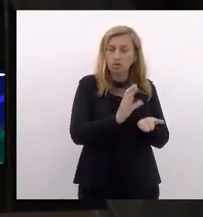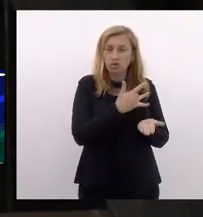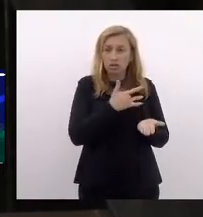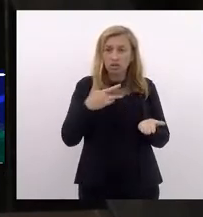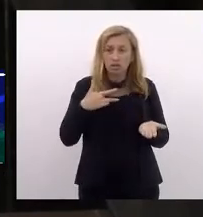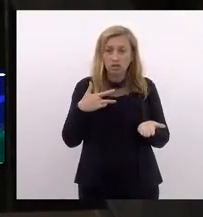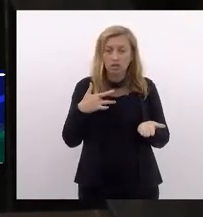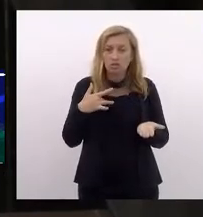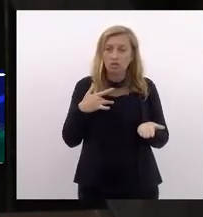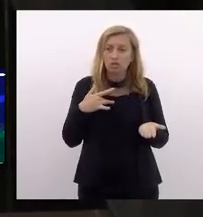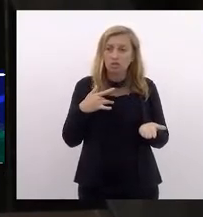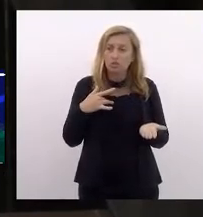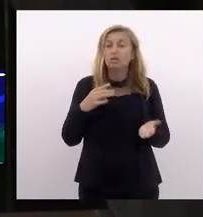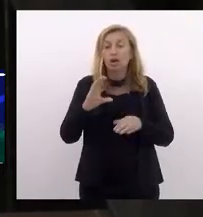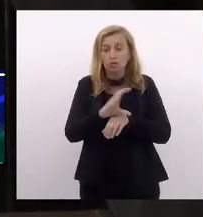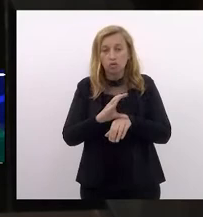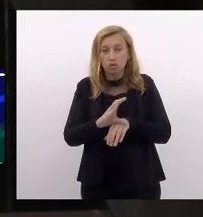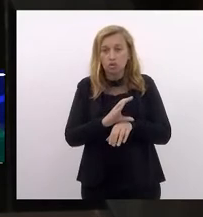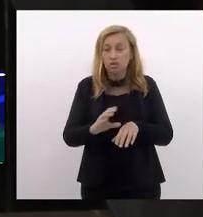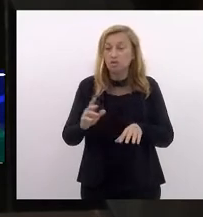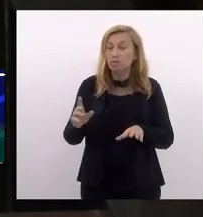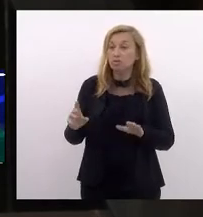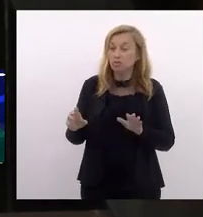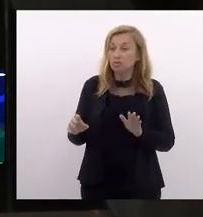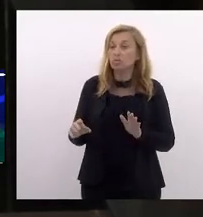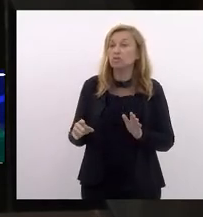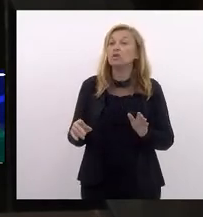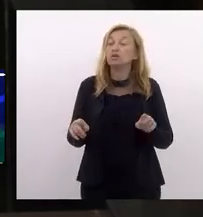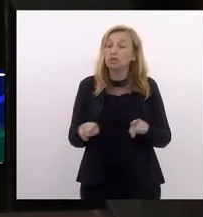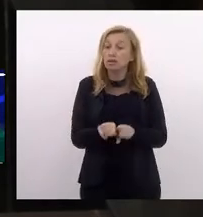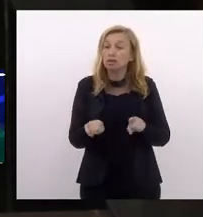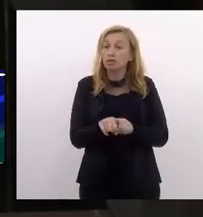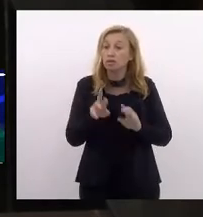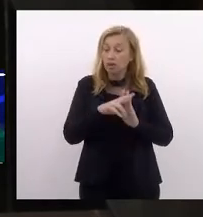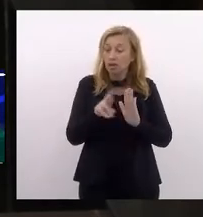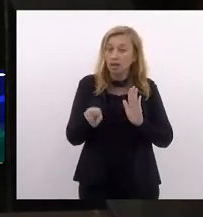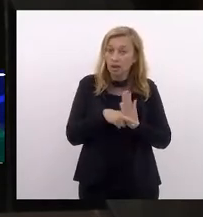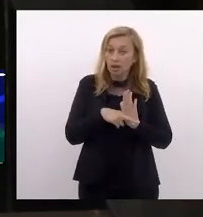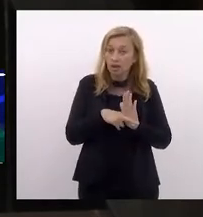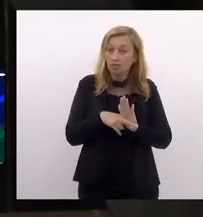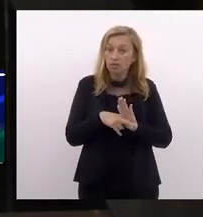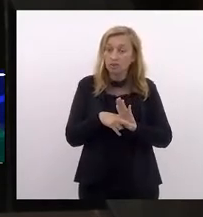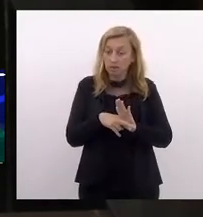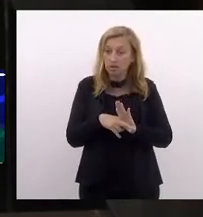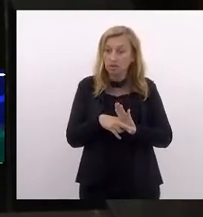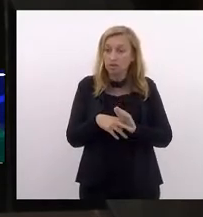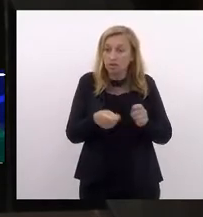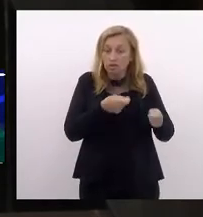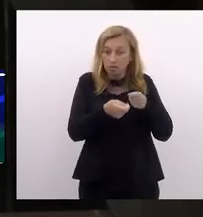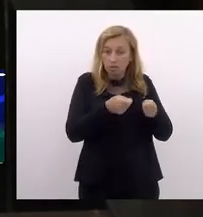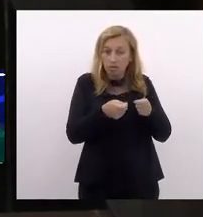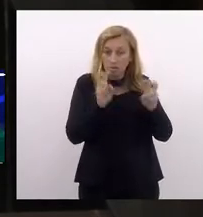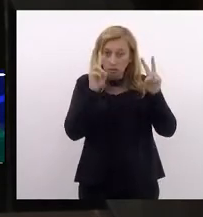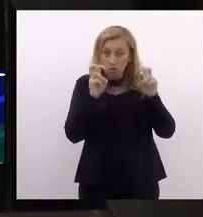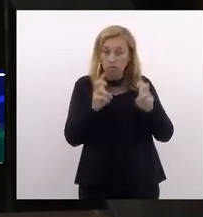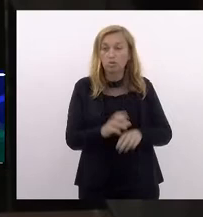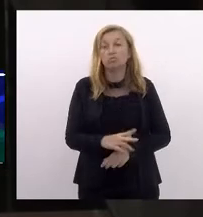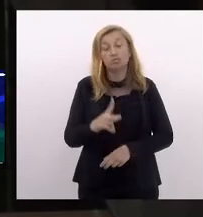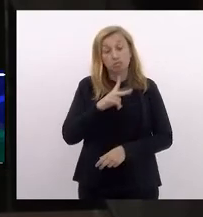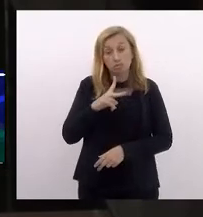como prevê a constituição e com prever as normas infraconstitucionais que regulamentam a matéria